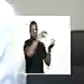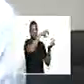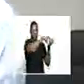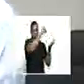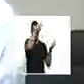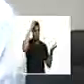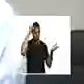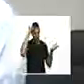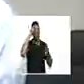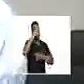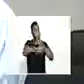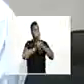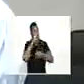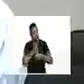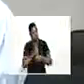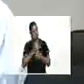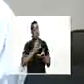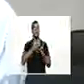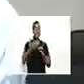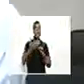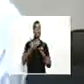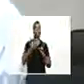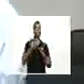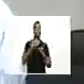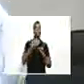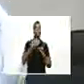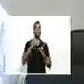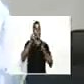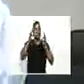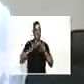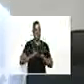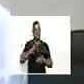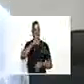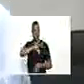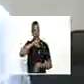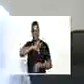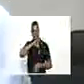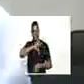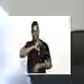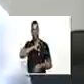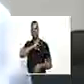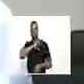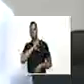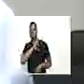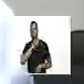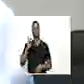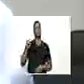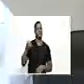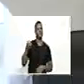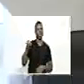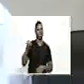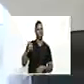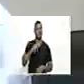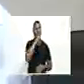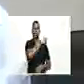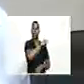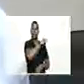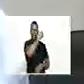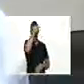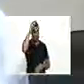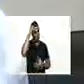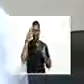a partir do ano que vem a data base da correção salarial fosse Janeiro o Executivo não